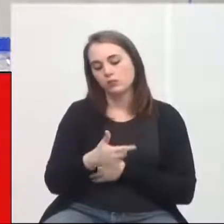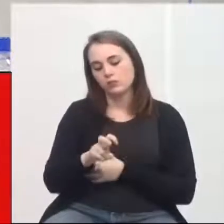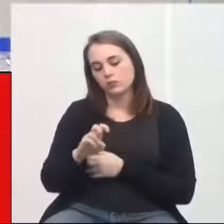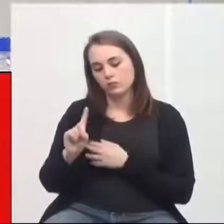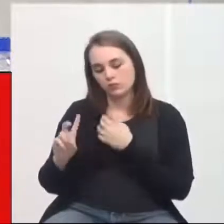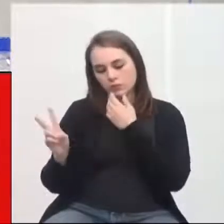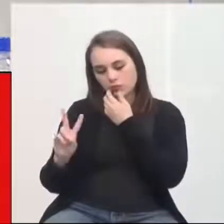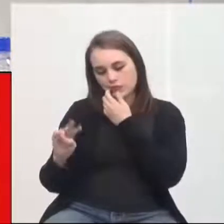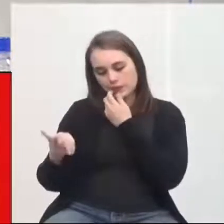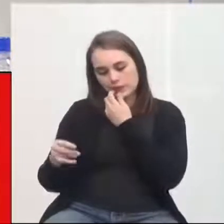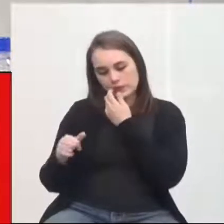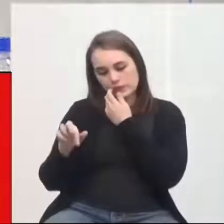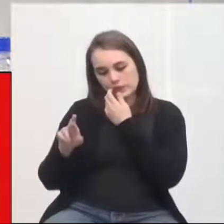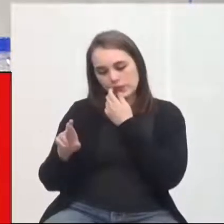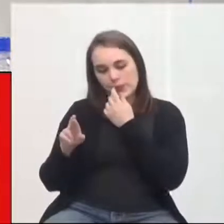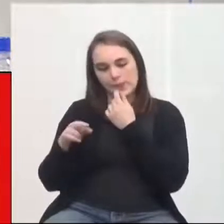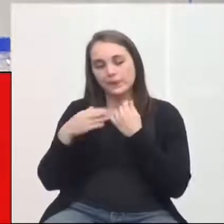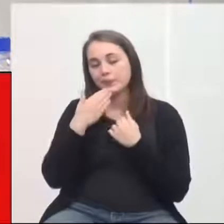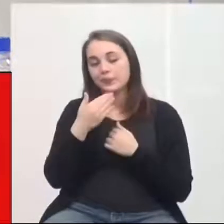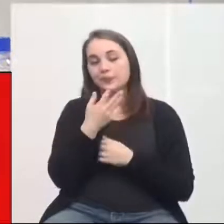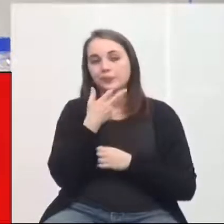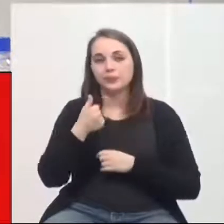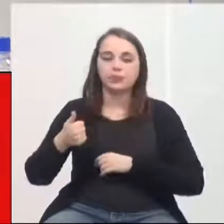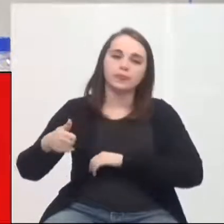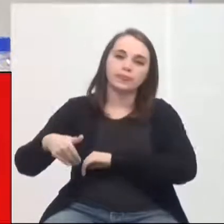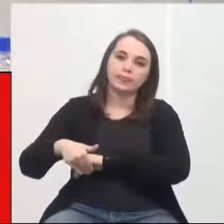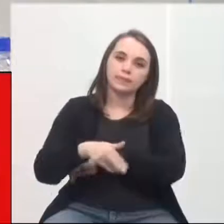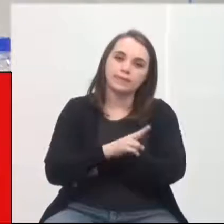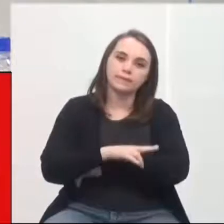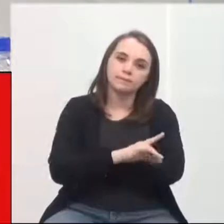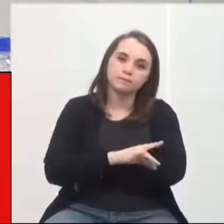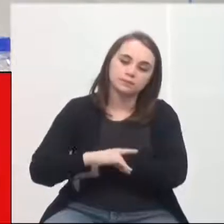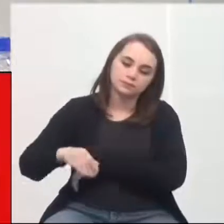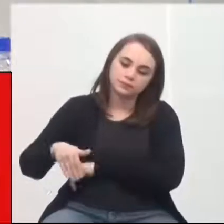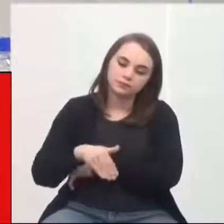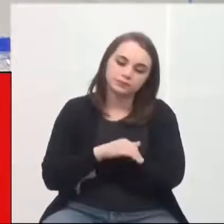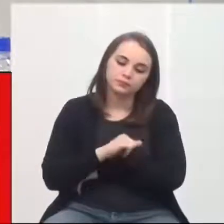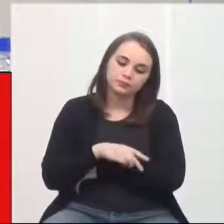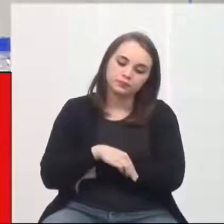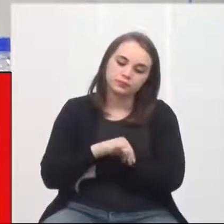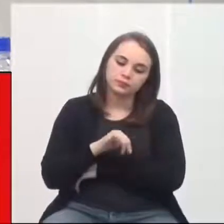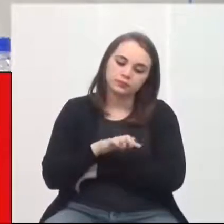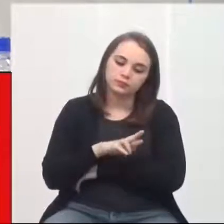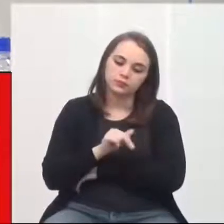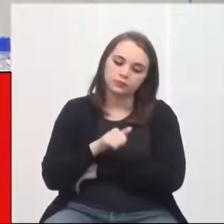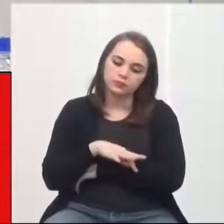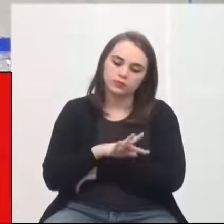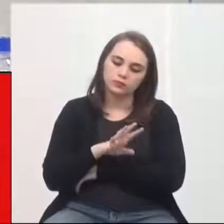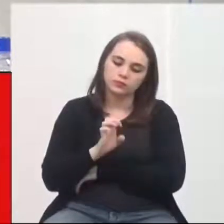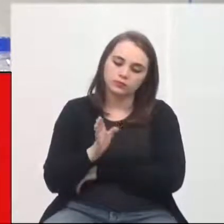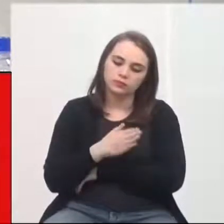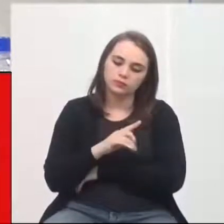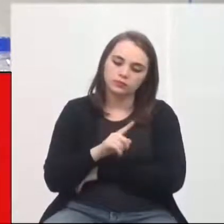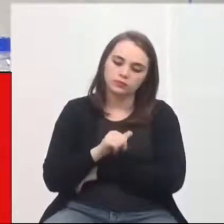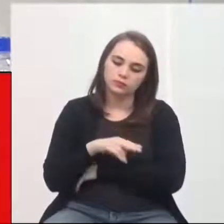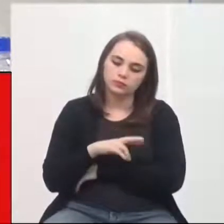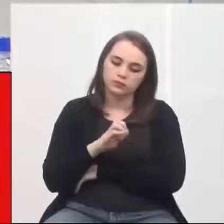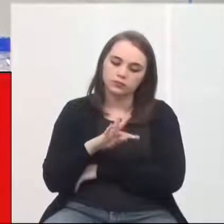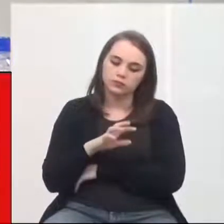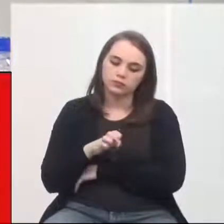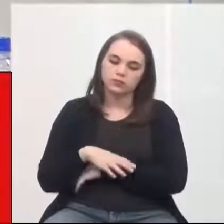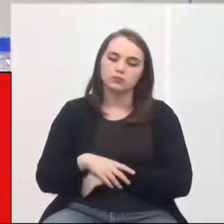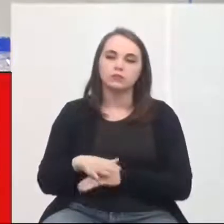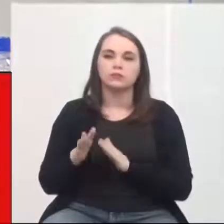autor vereador Jair Augusto Alexandre, reparos na pavimentação asfáltica da rua Imigrantes Anete, de frente ao número 393, no bairro